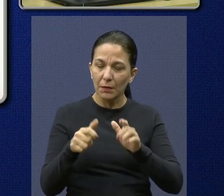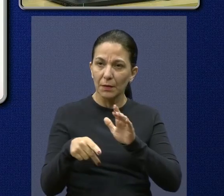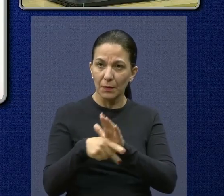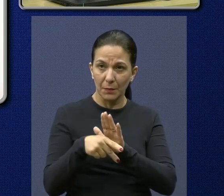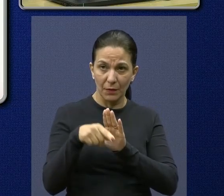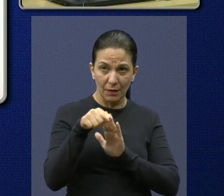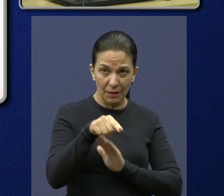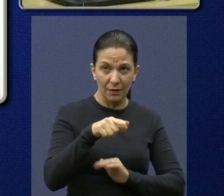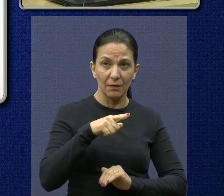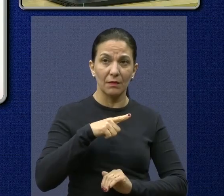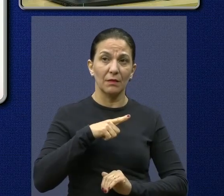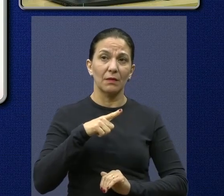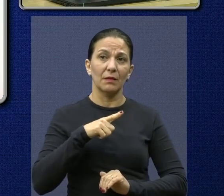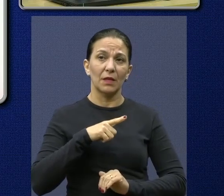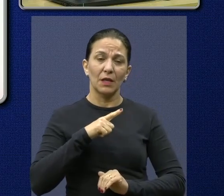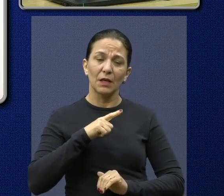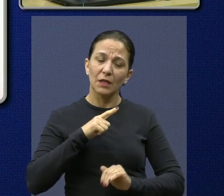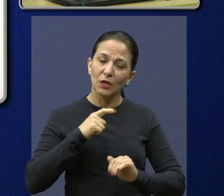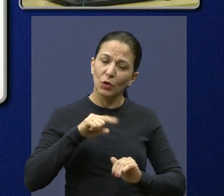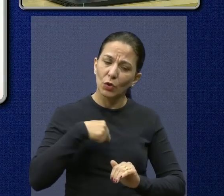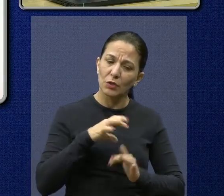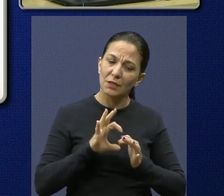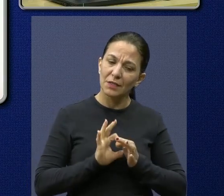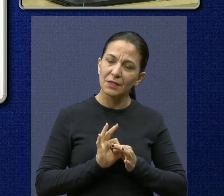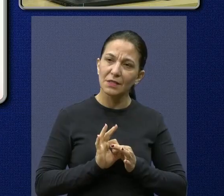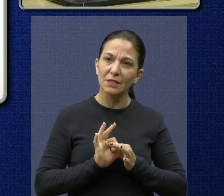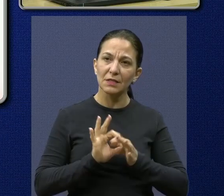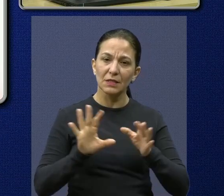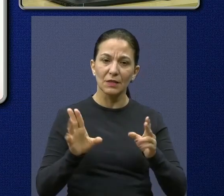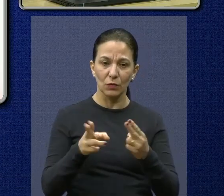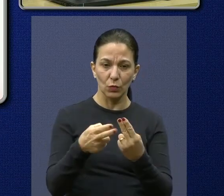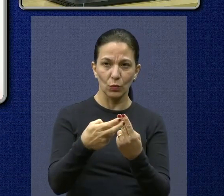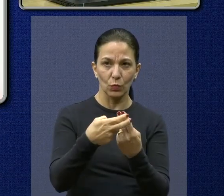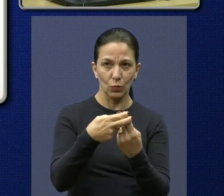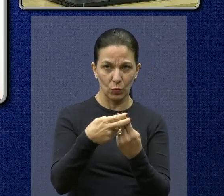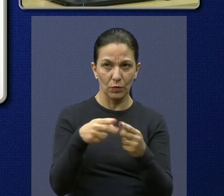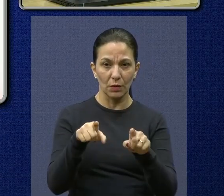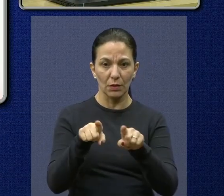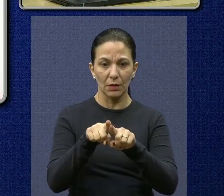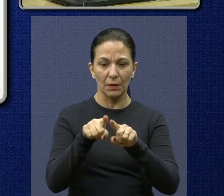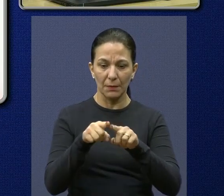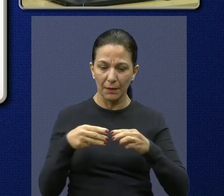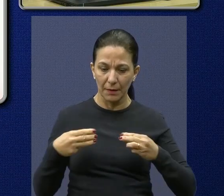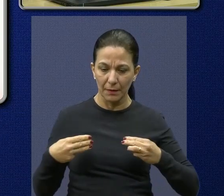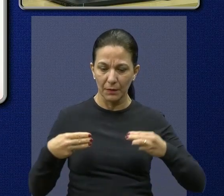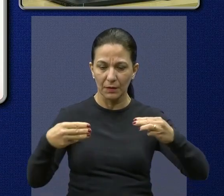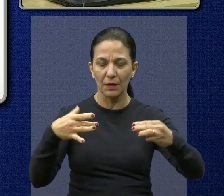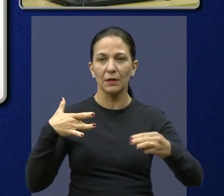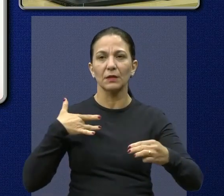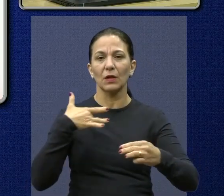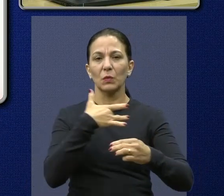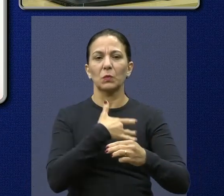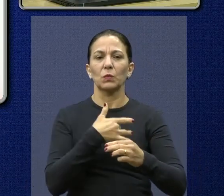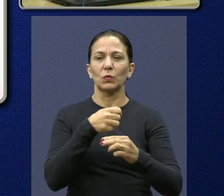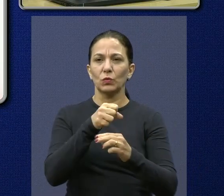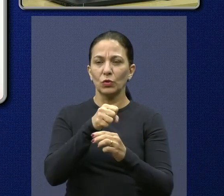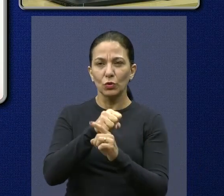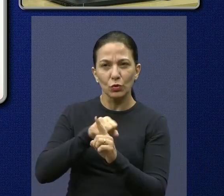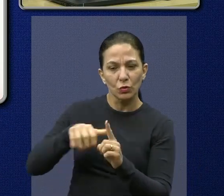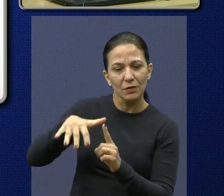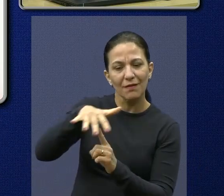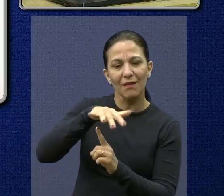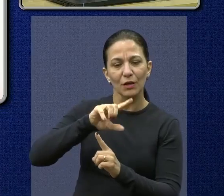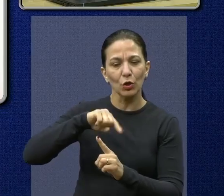gente se coloca à disposição aí, né, do SUS, do Ministério da Saúde, da sociedade, etc.